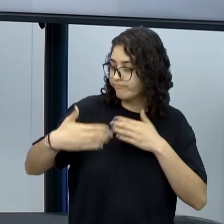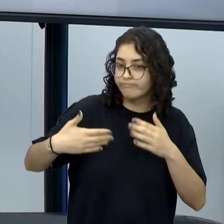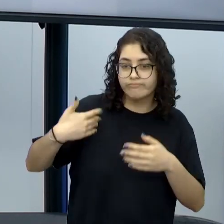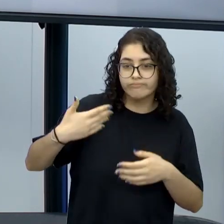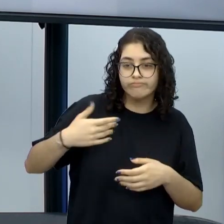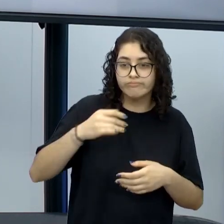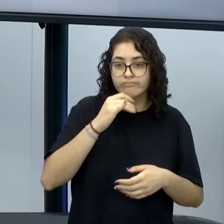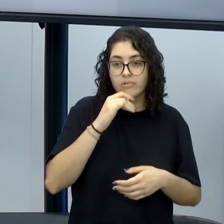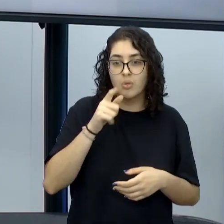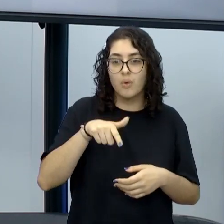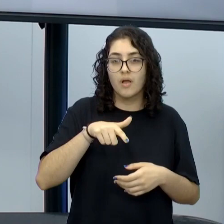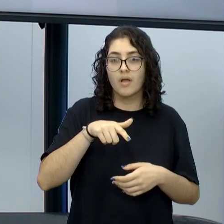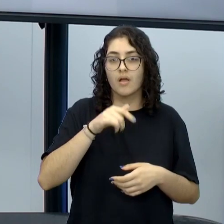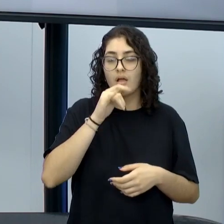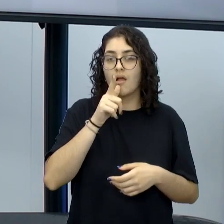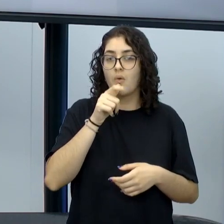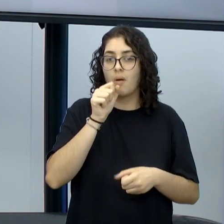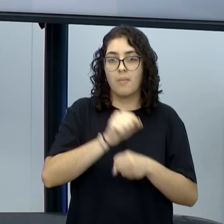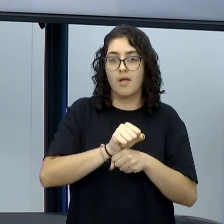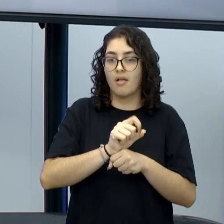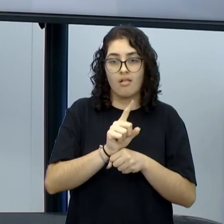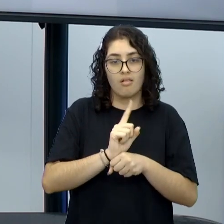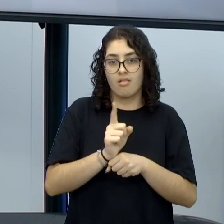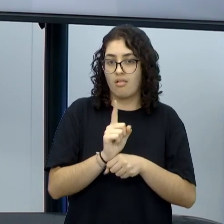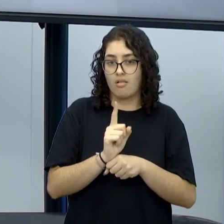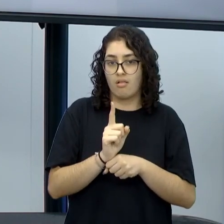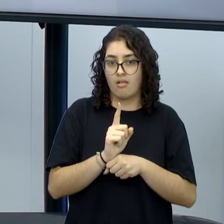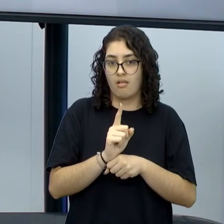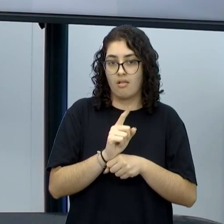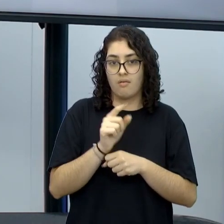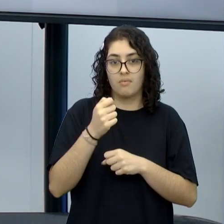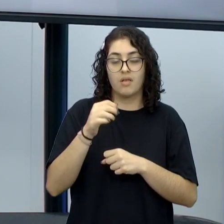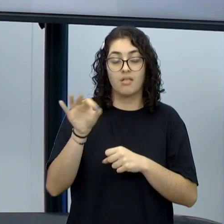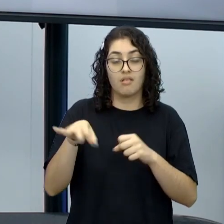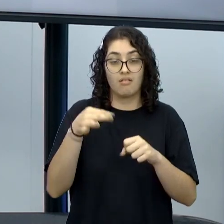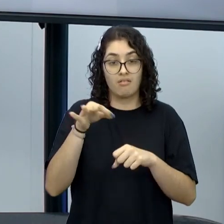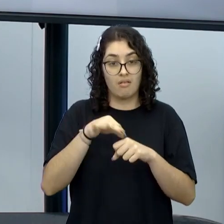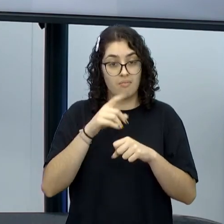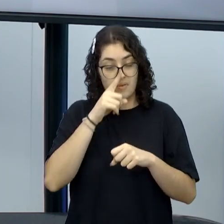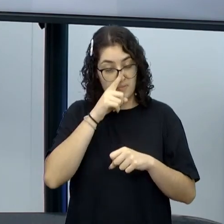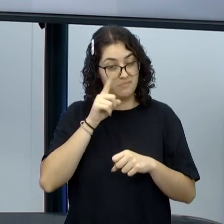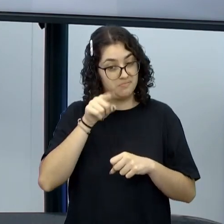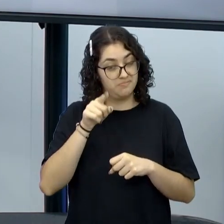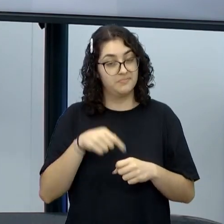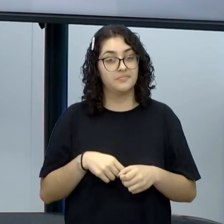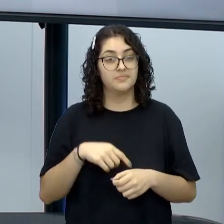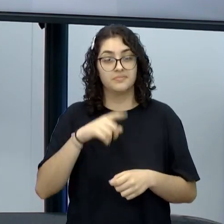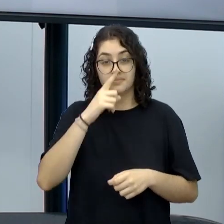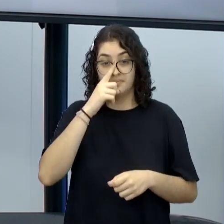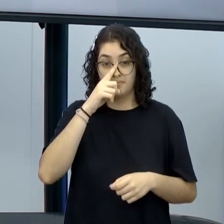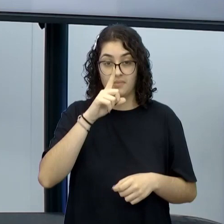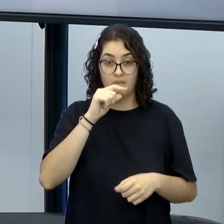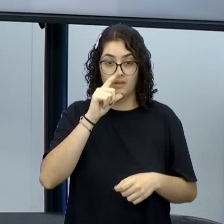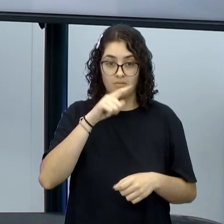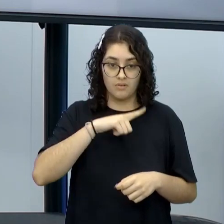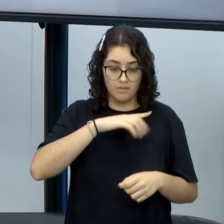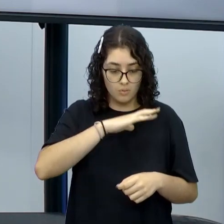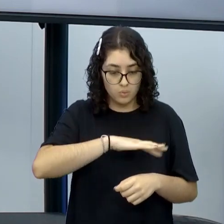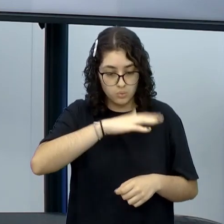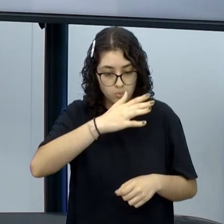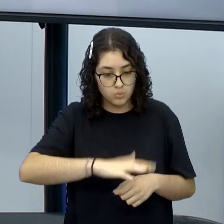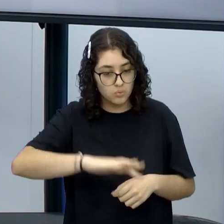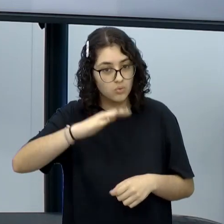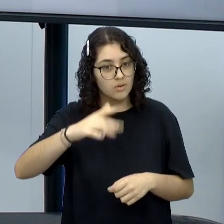por exemplo, um lugar onde você tem água parada, não deixa água parada, mosquito da dengue, mas é justamente um lugar onde a água está passando, ela está